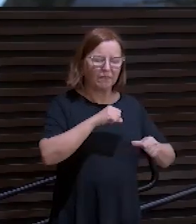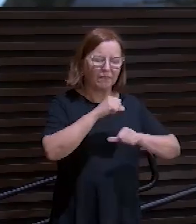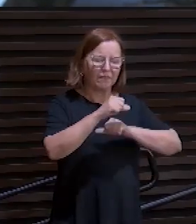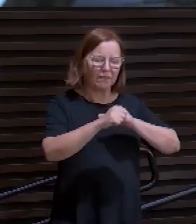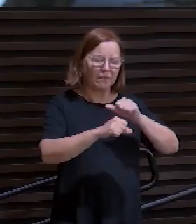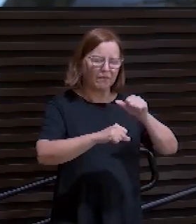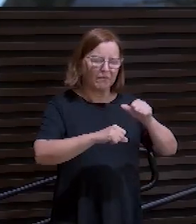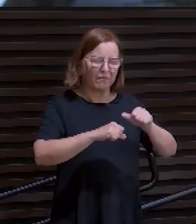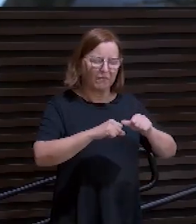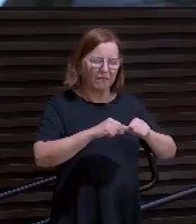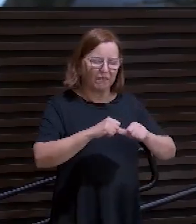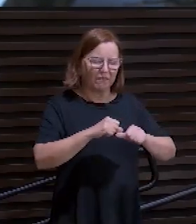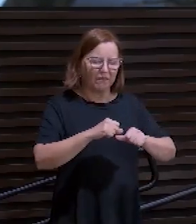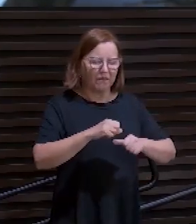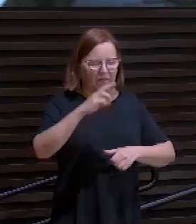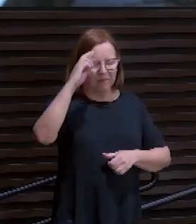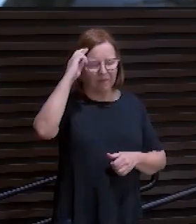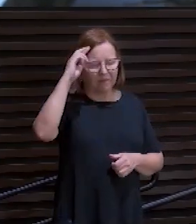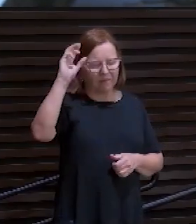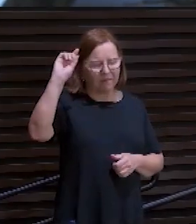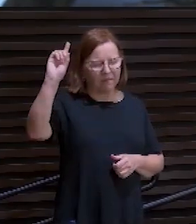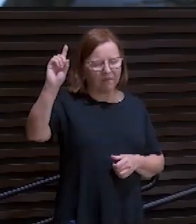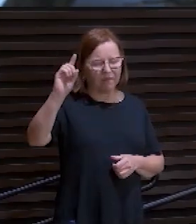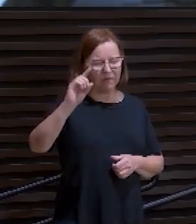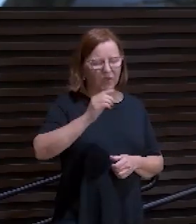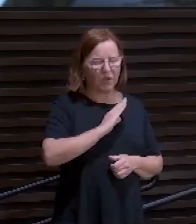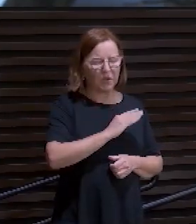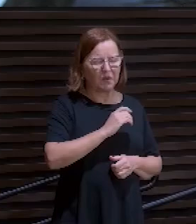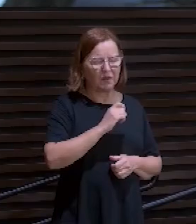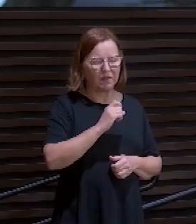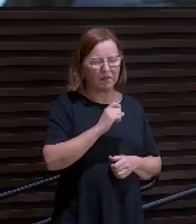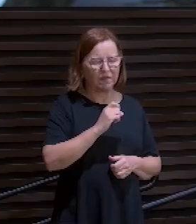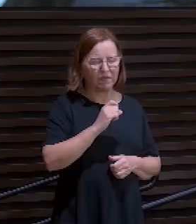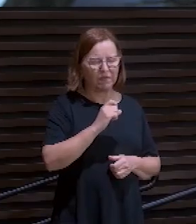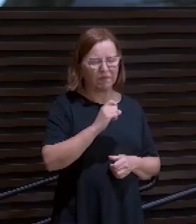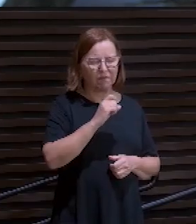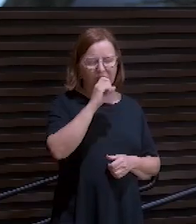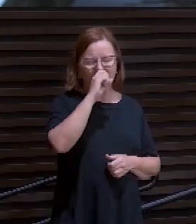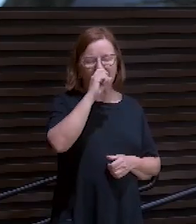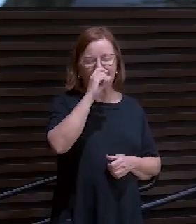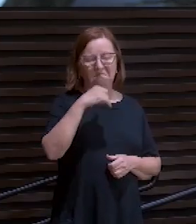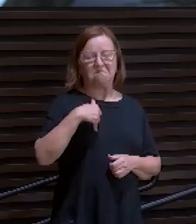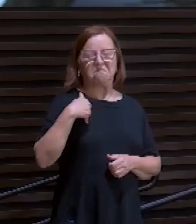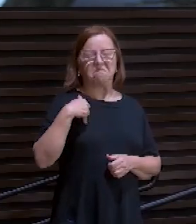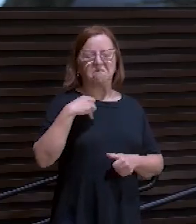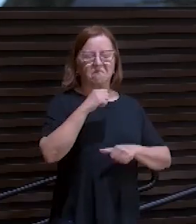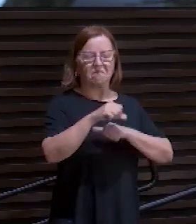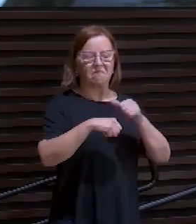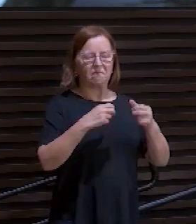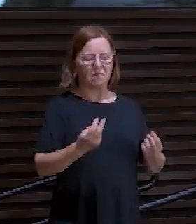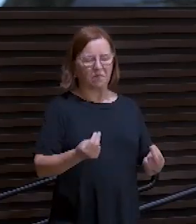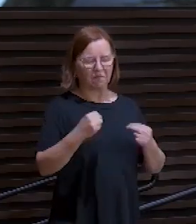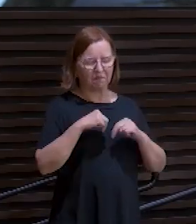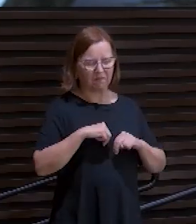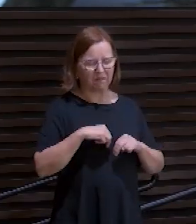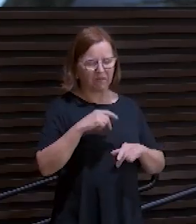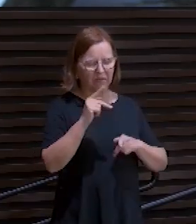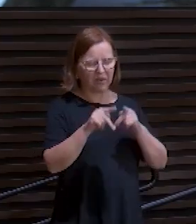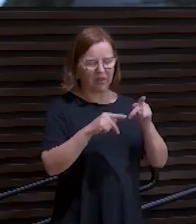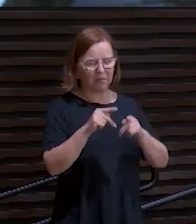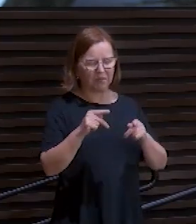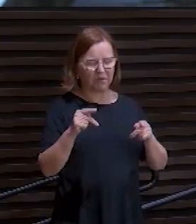transformar, Senhor Deus, o coração soberbo num coração humilde. Aqueles que estão afastados, que